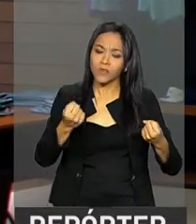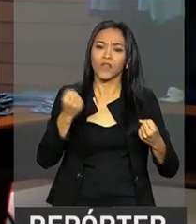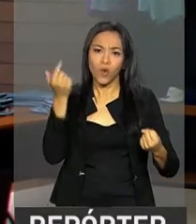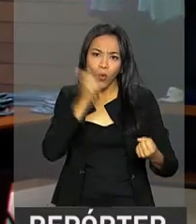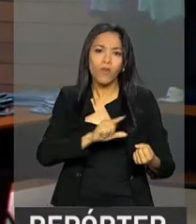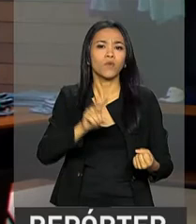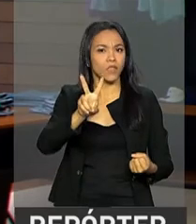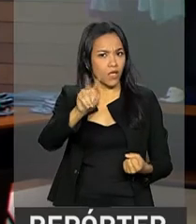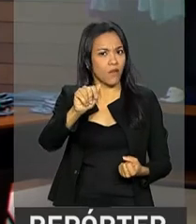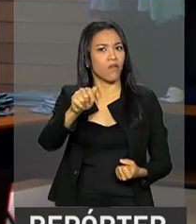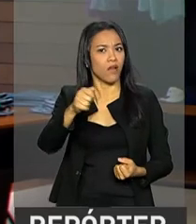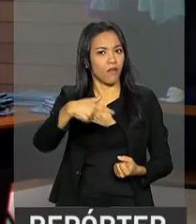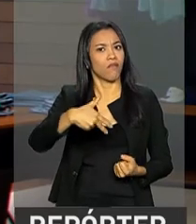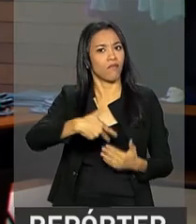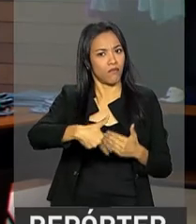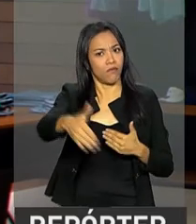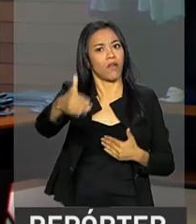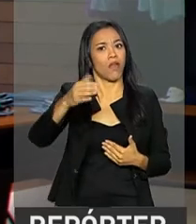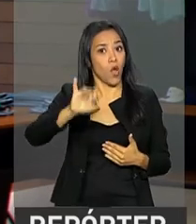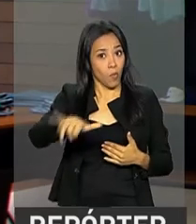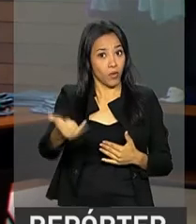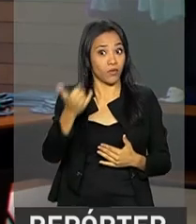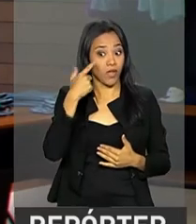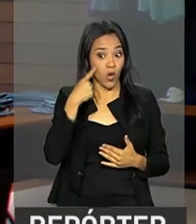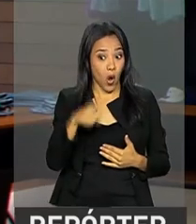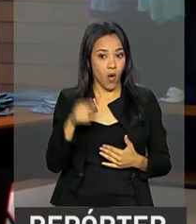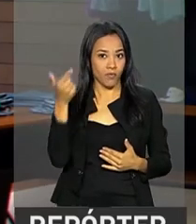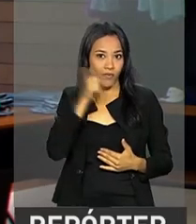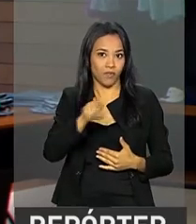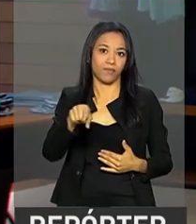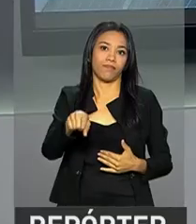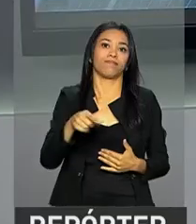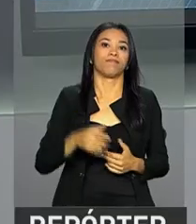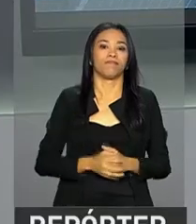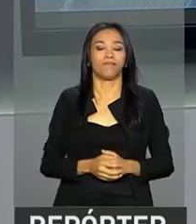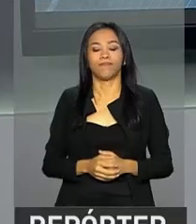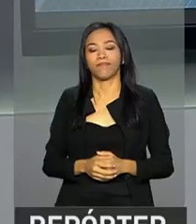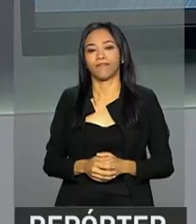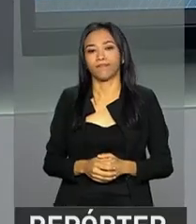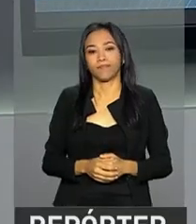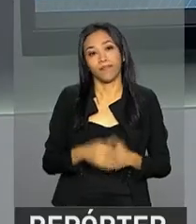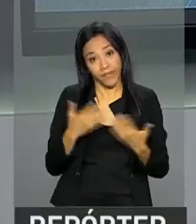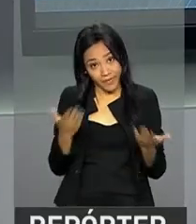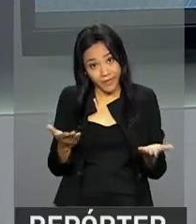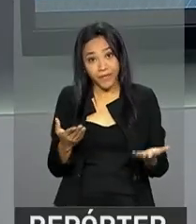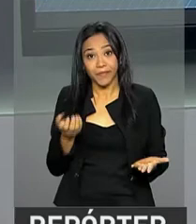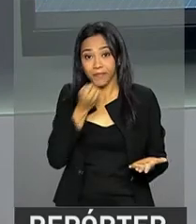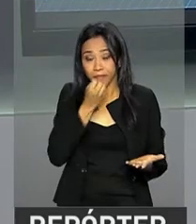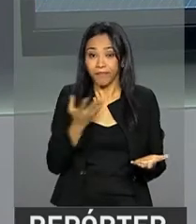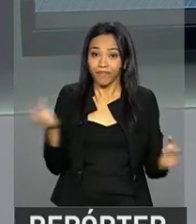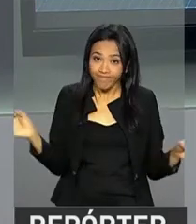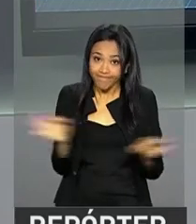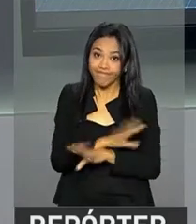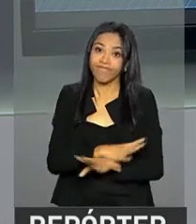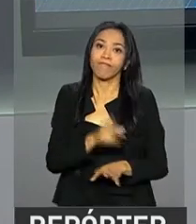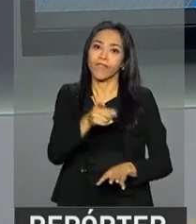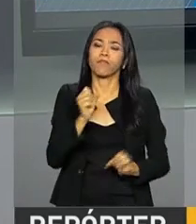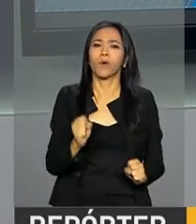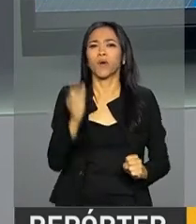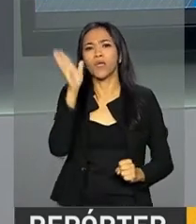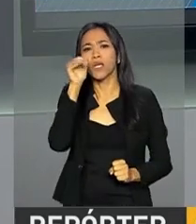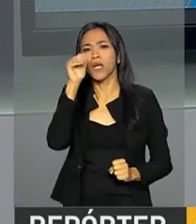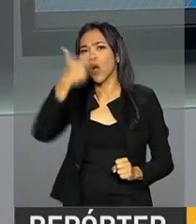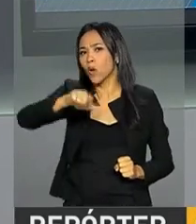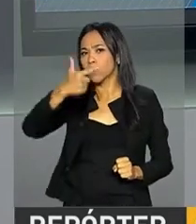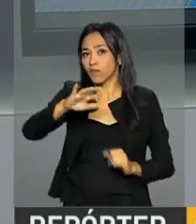surgem é ea oportunidade está aí pra um processo braçada né é isso aí bem nós ficamos por aqui você pode rever as